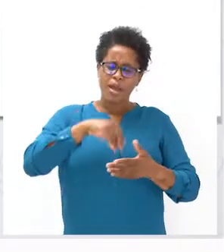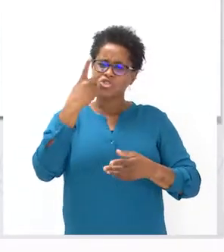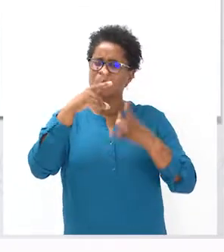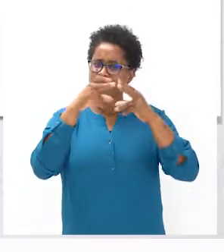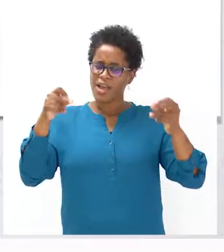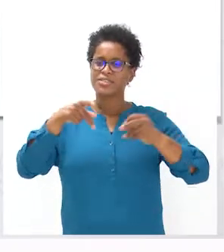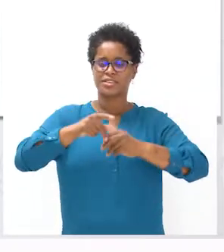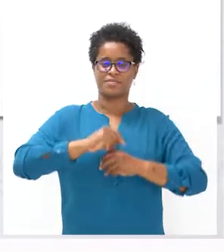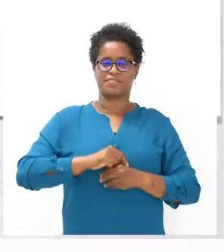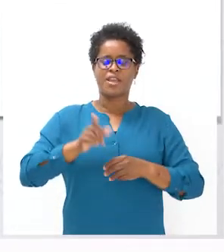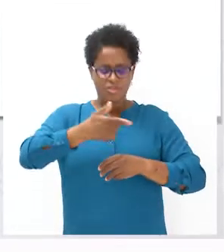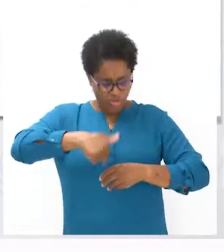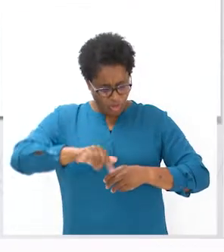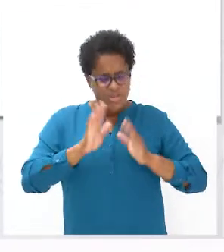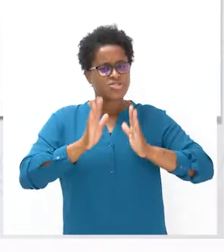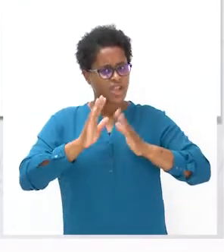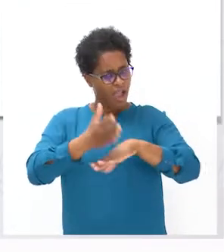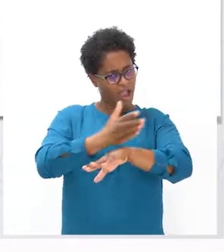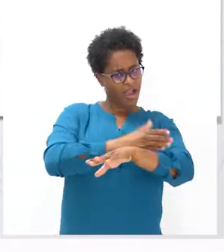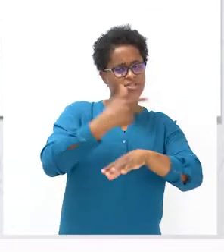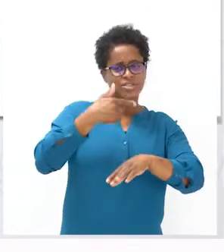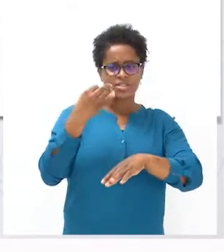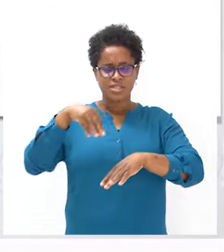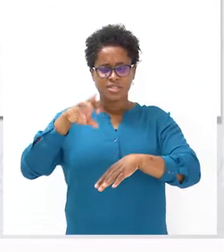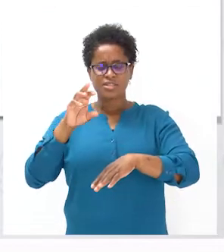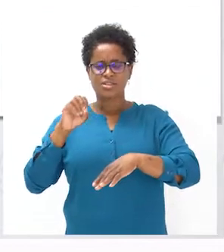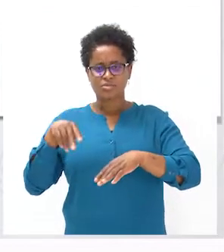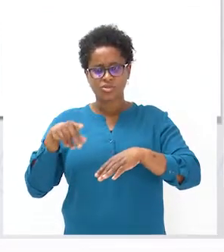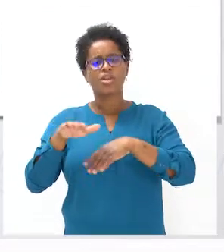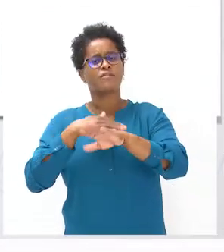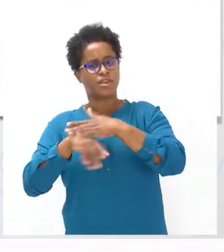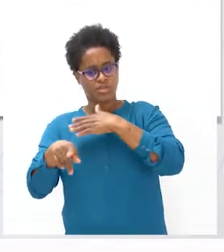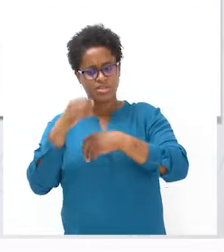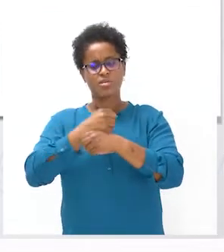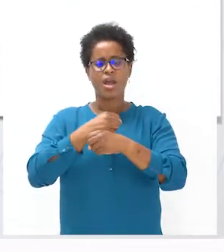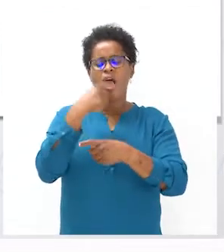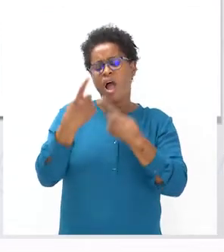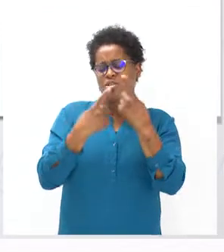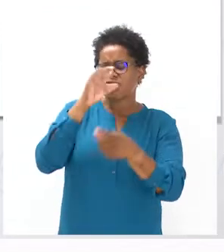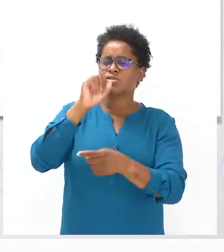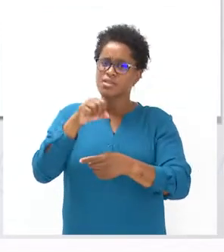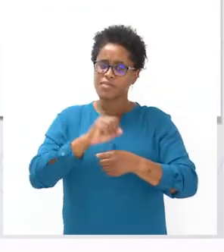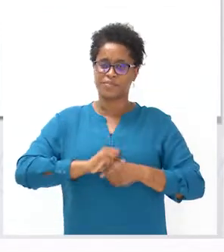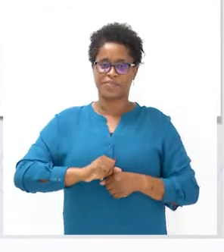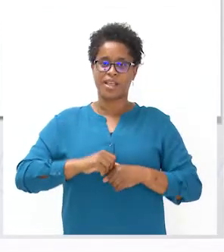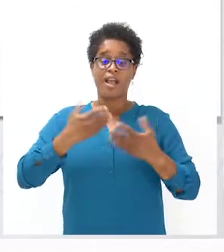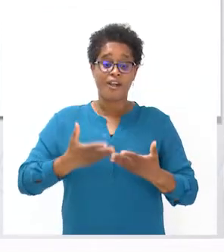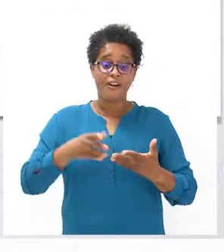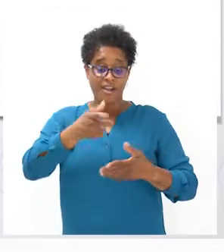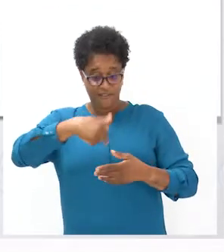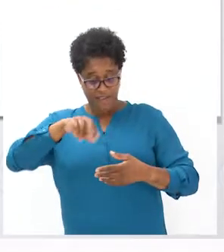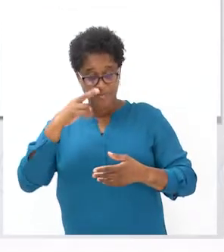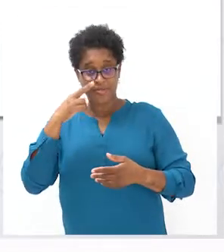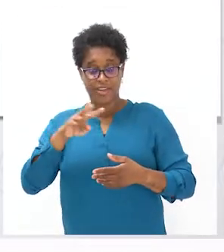frase aqui. Nós já tínhamos resolvido este exercício. Alguns sim. Agora